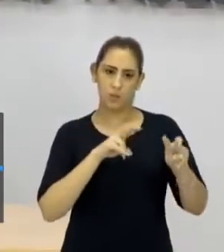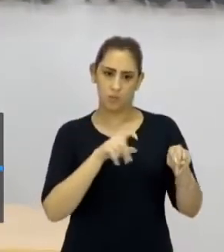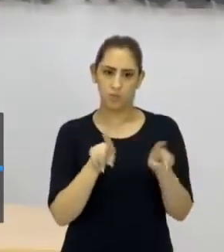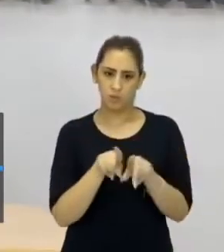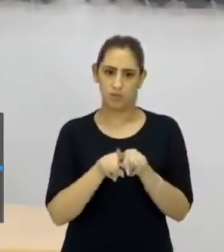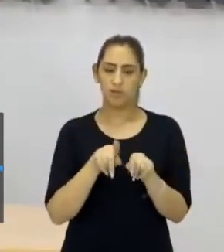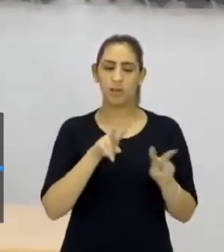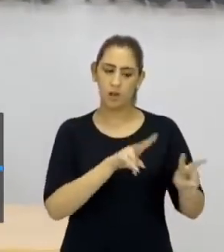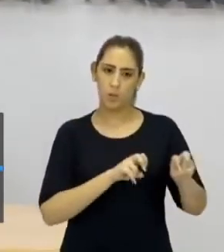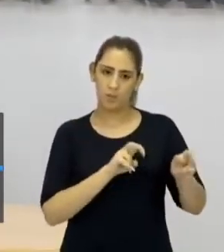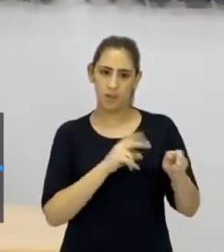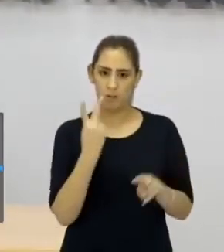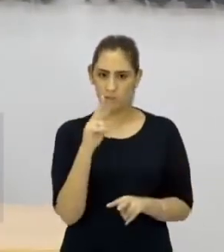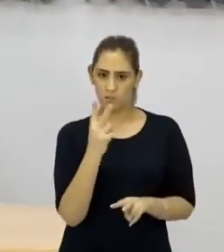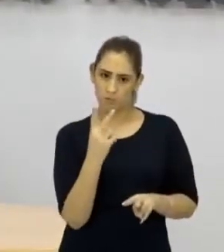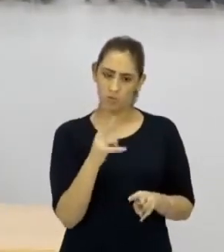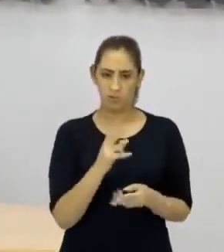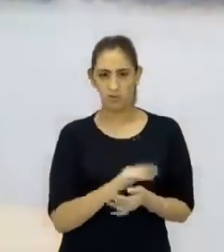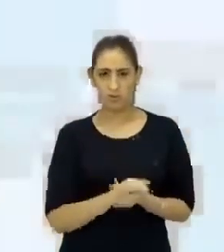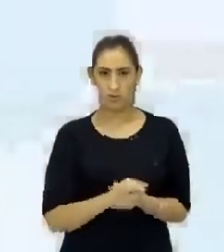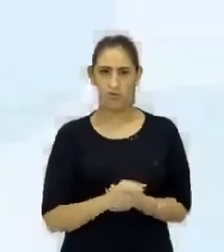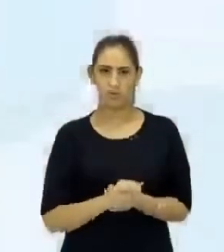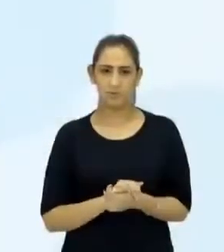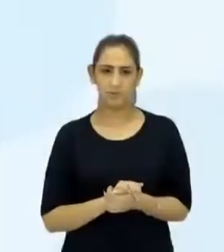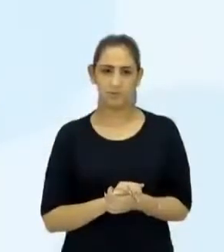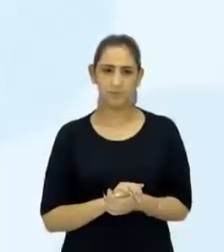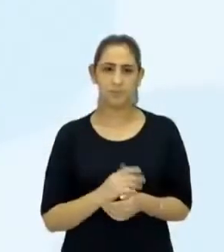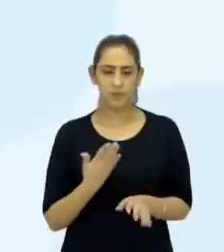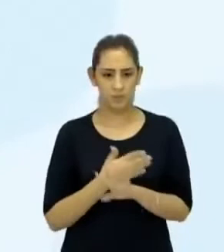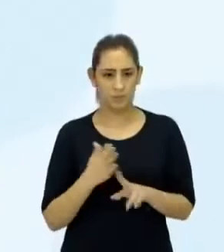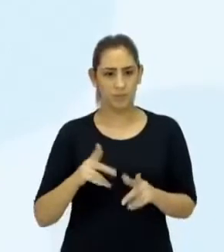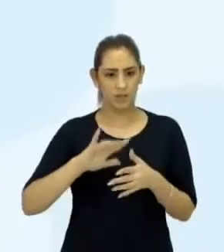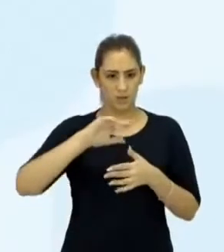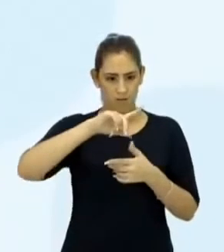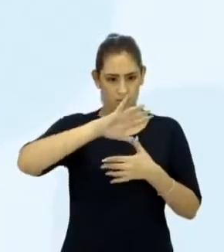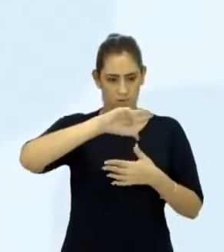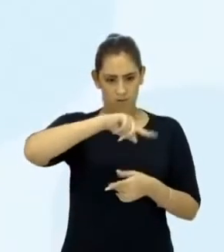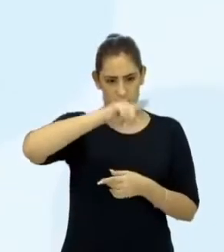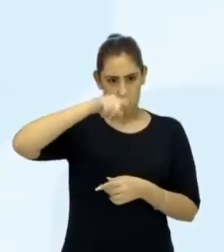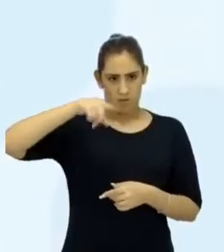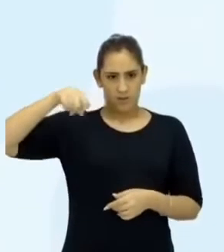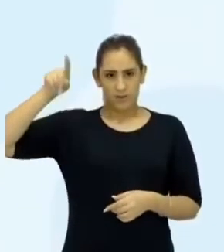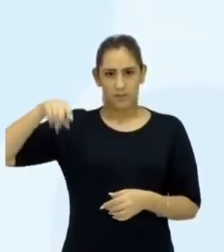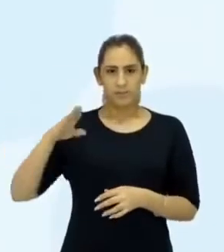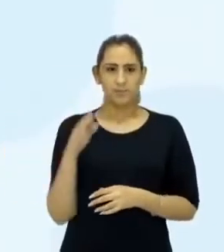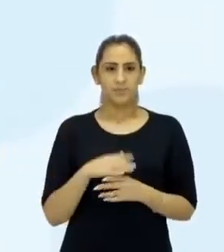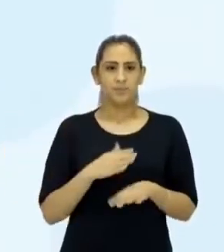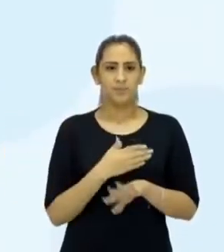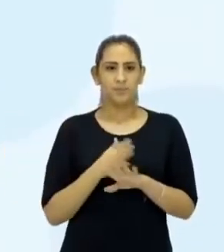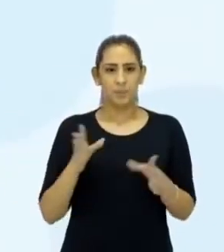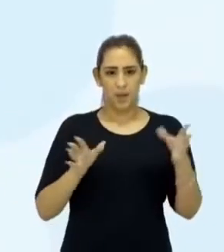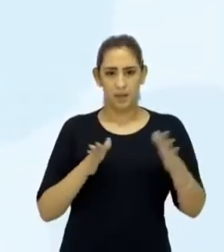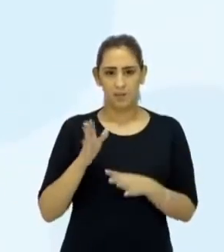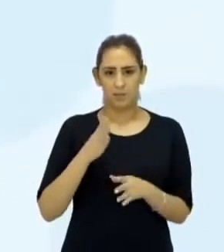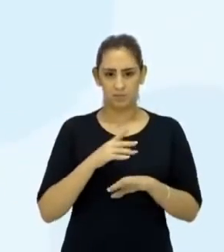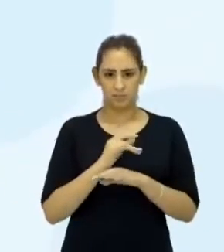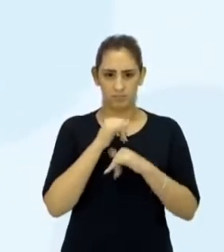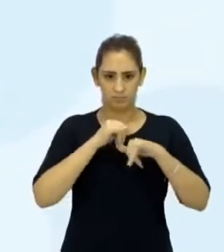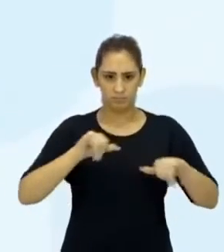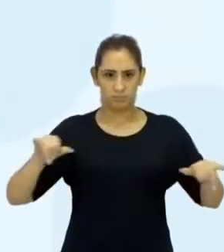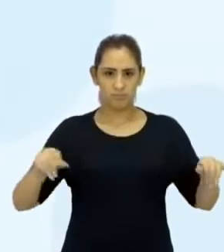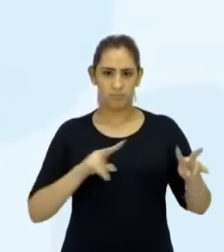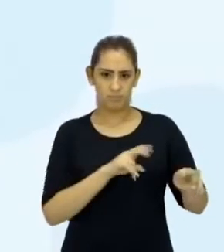Vamos lá para a próxima tela, que aí eu vou mostrar aí o balanço comercial do agronegócio brasileiro. Então, a organização e o intenso processo